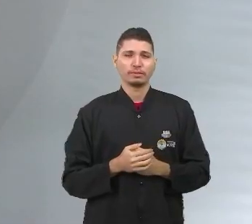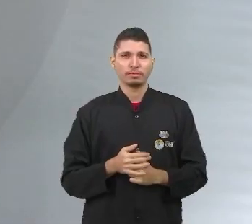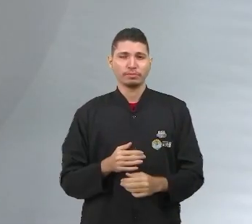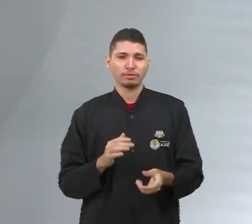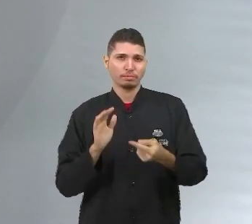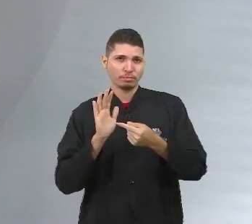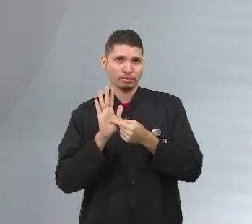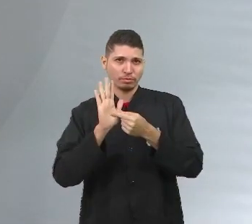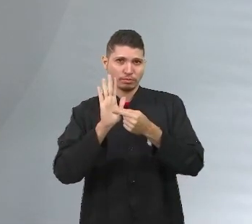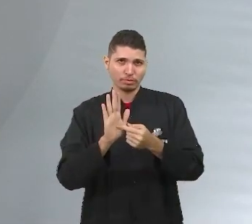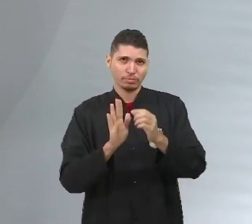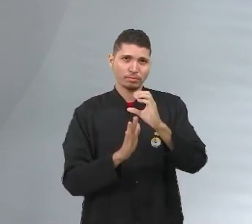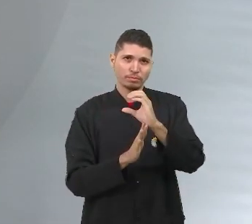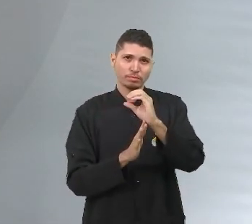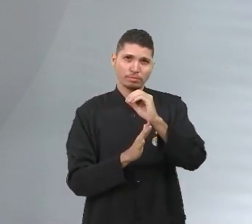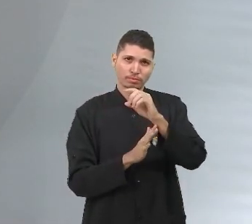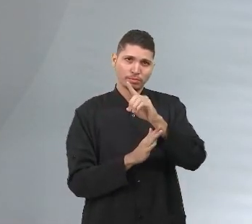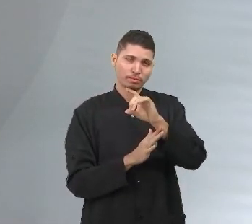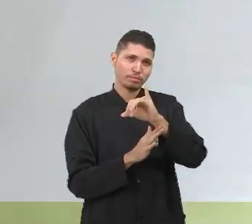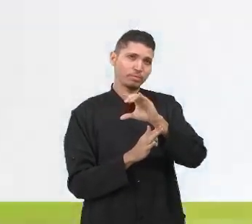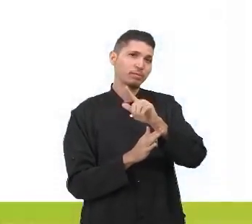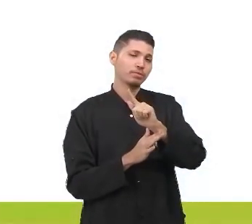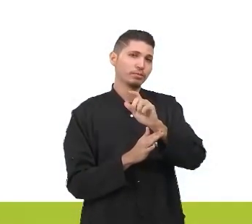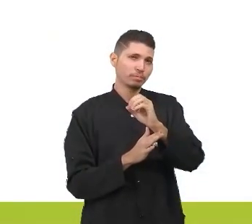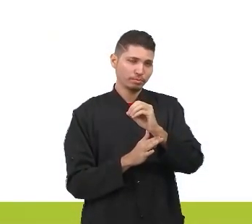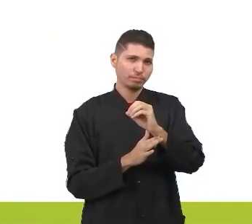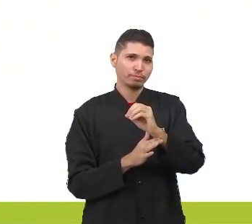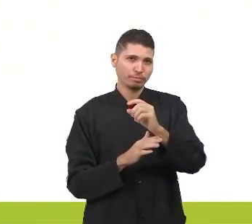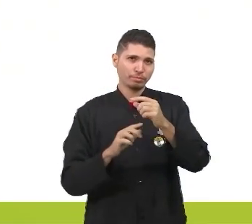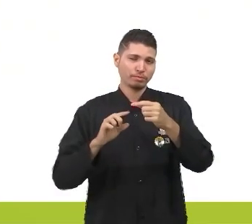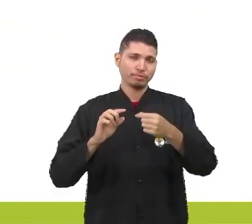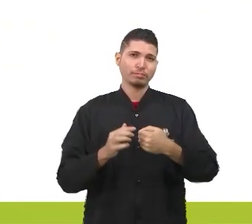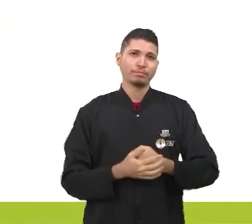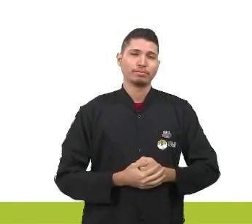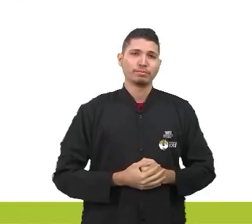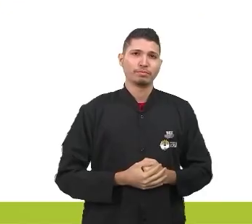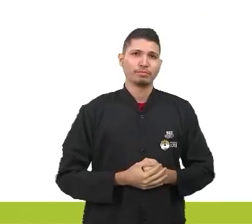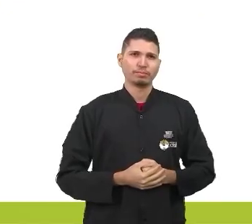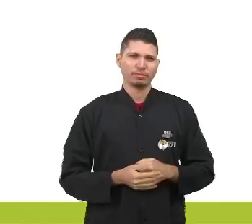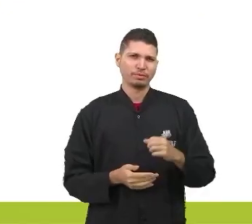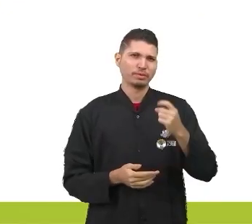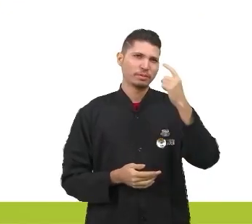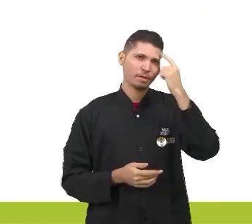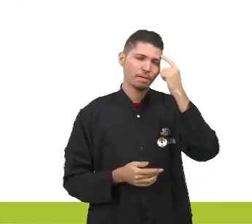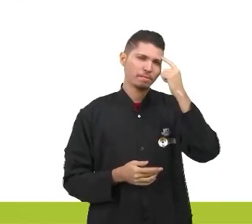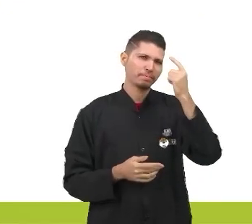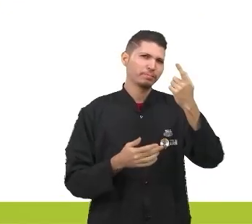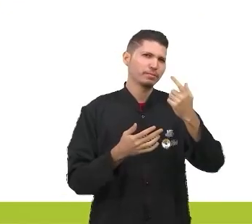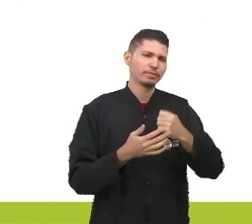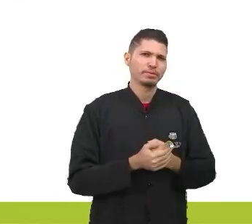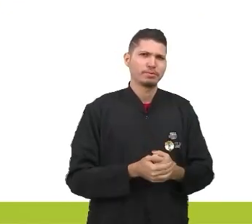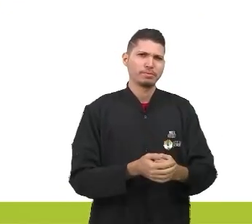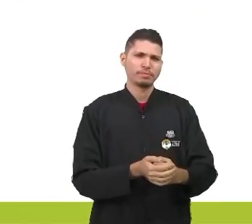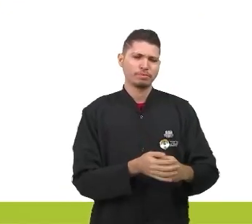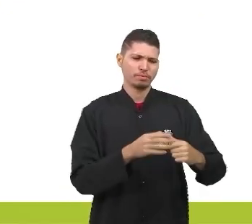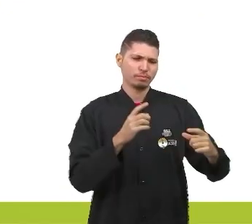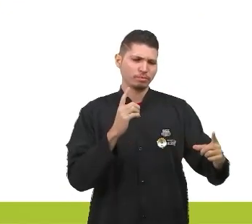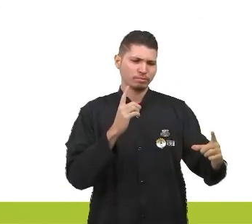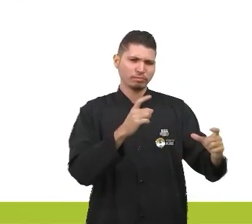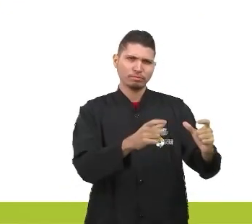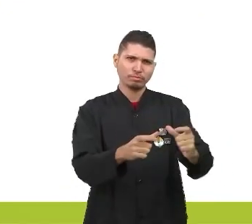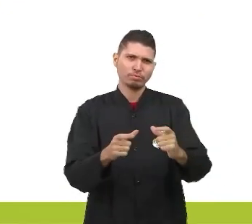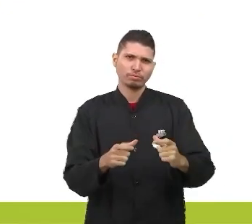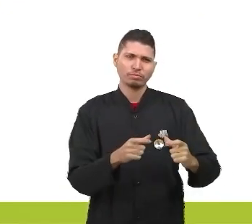Tá, parece que essa aí está correta. Mas vamos ver aqui. Será que não é a localização de todos os genes encontrados em